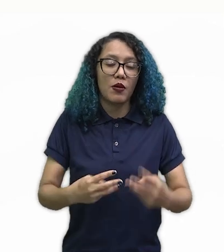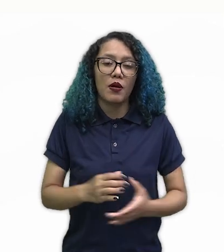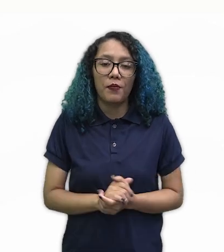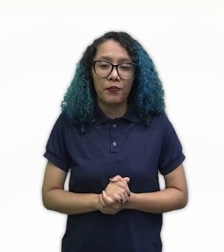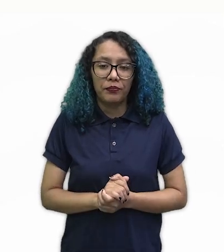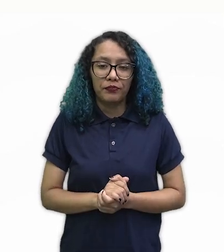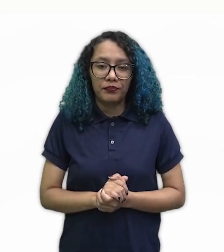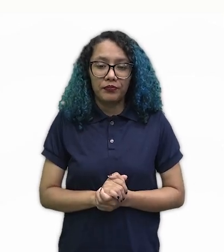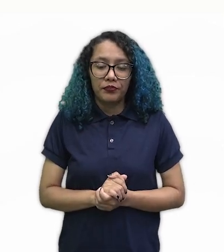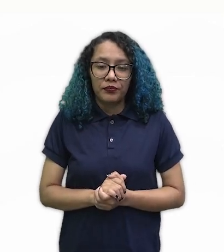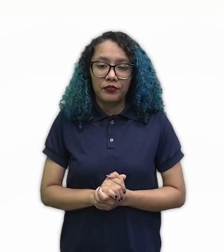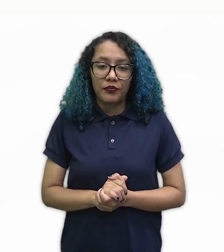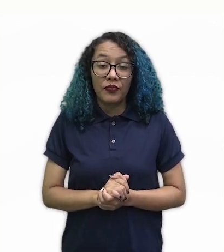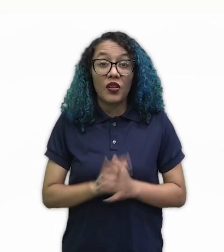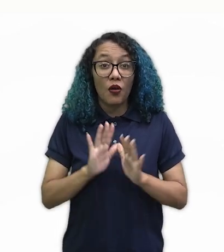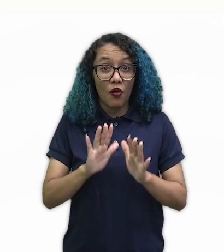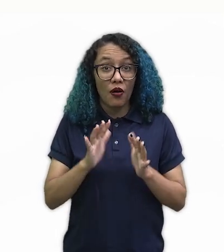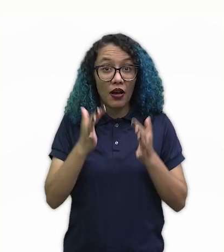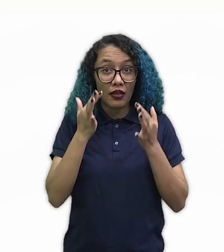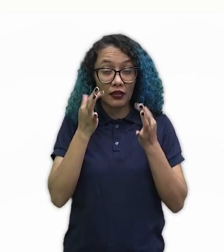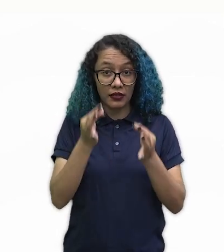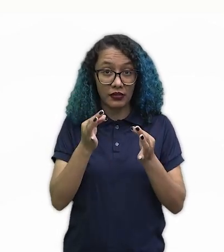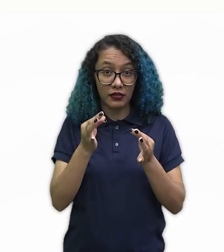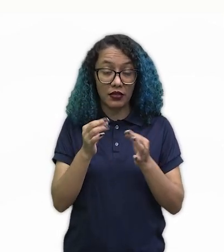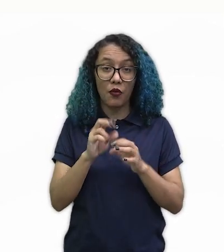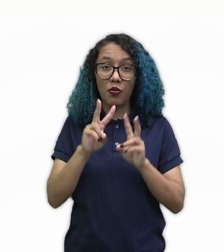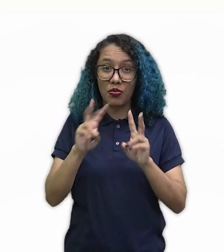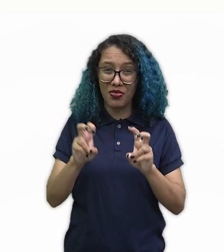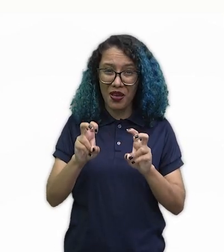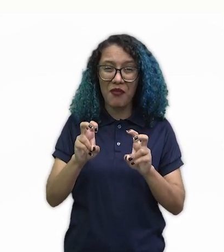quando a gente trabalha com matemática financeira,